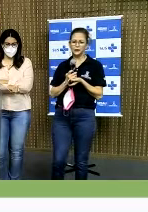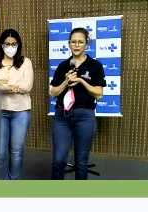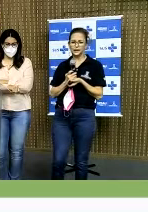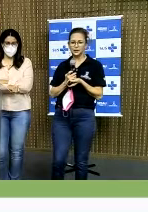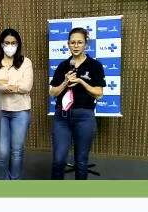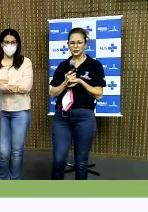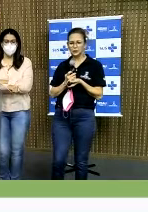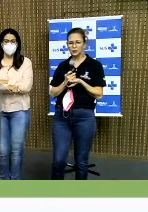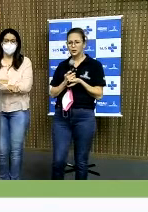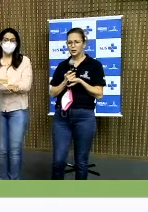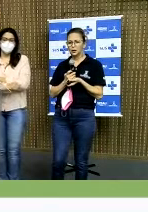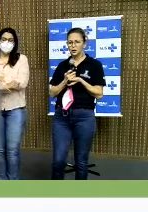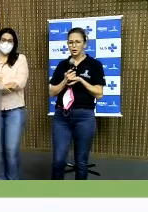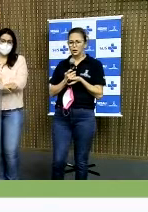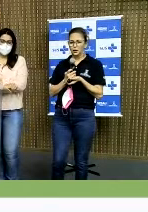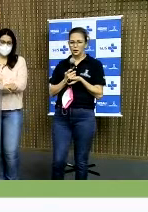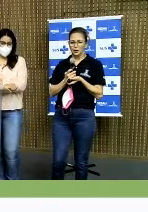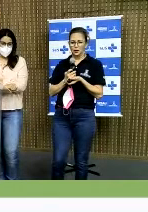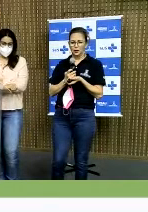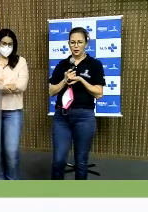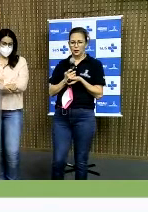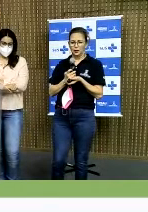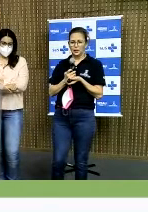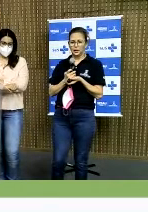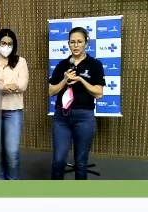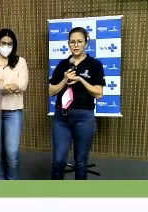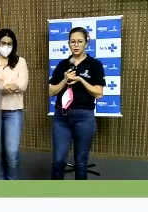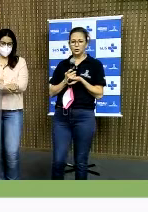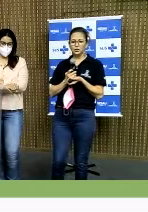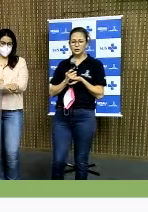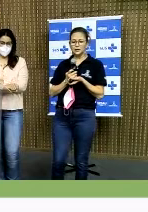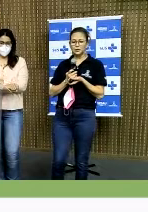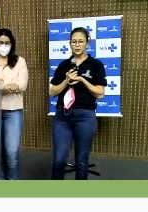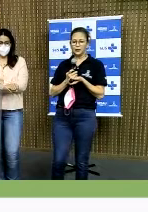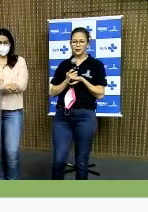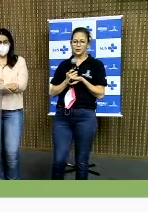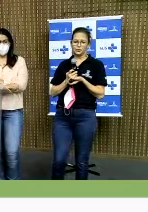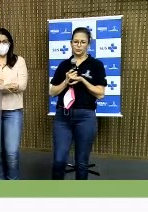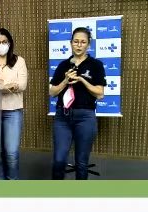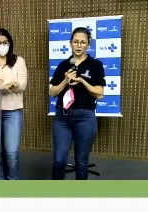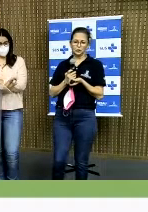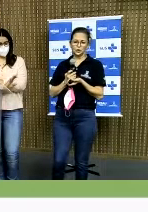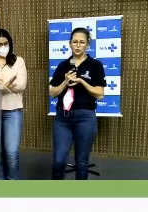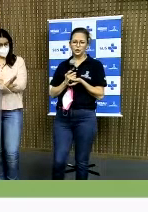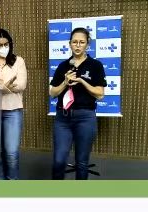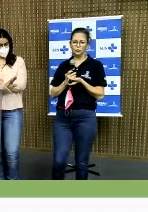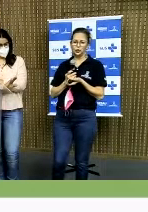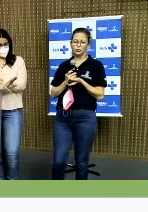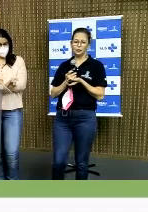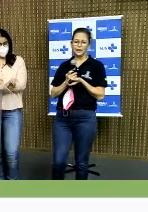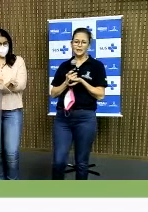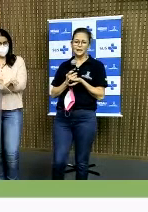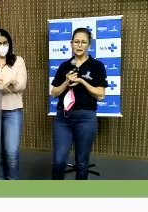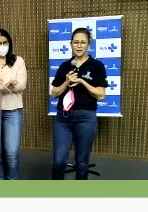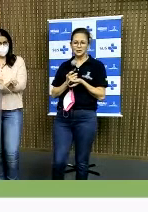em falta de 1 médico na unidade. As reuniões de educação permanente em 2021